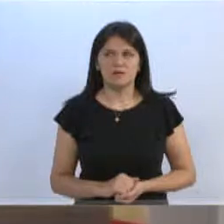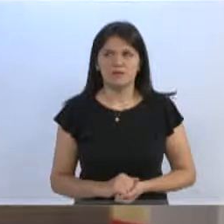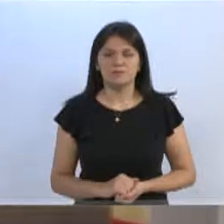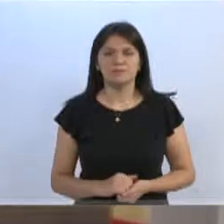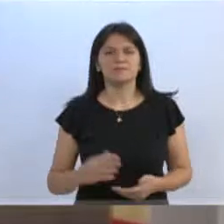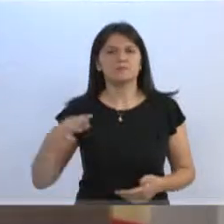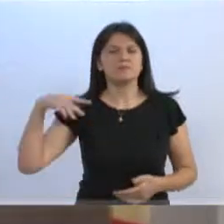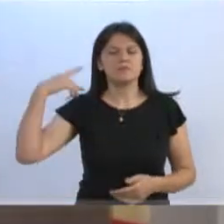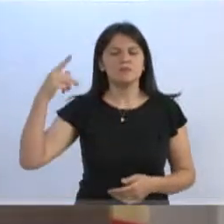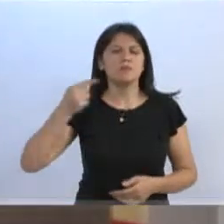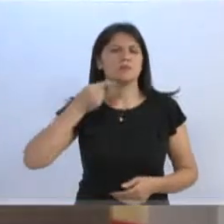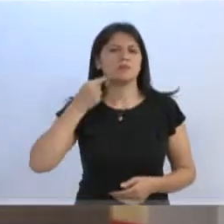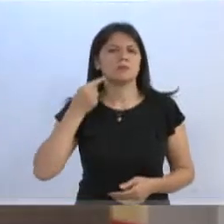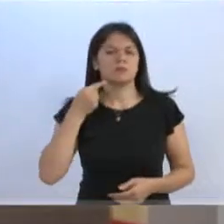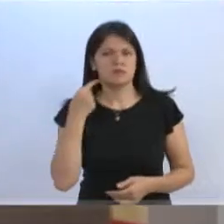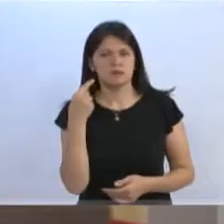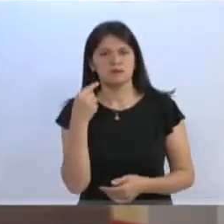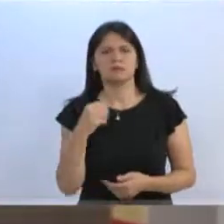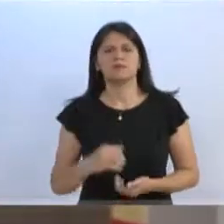Vereador Marcelo Lanzarin,